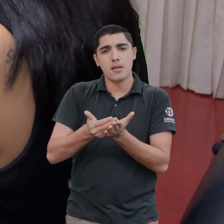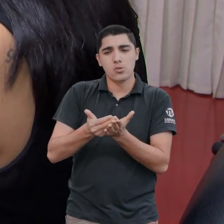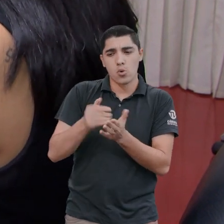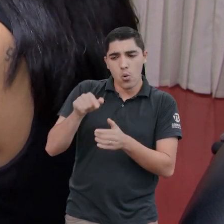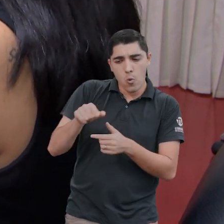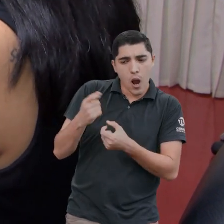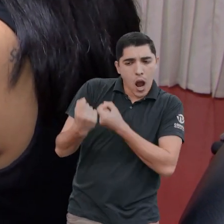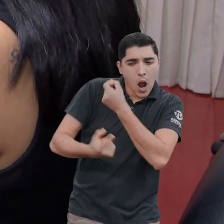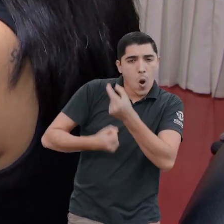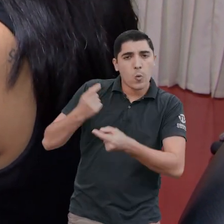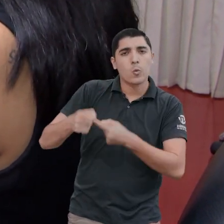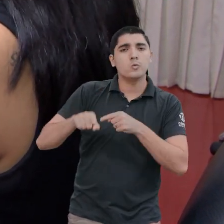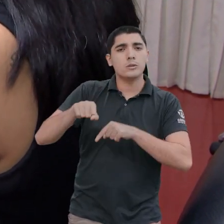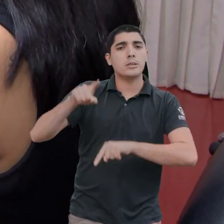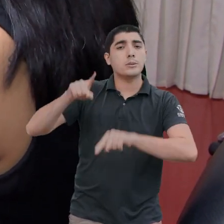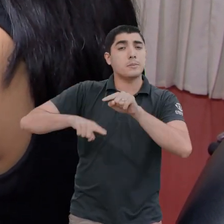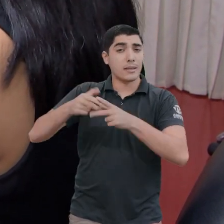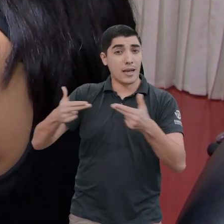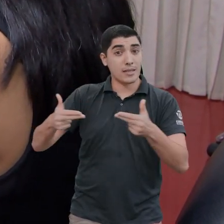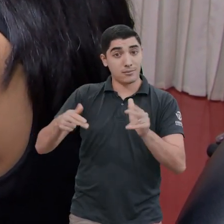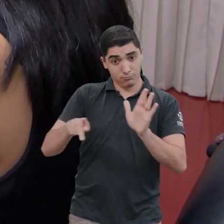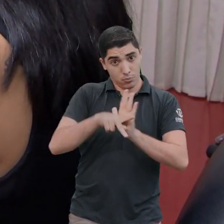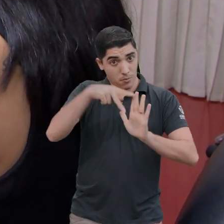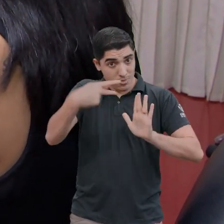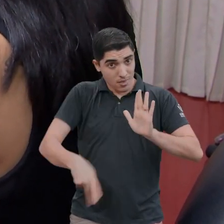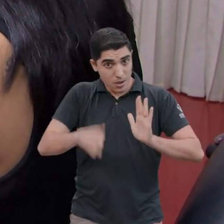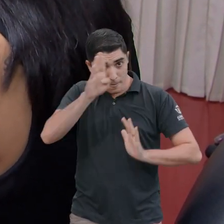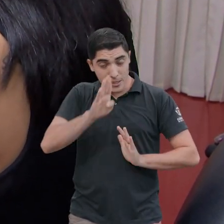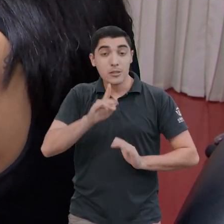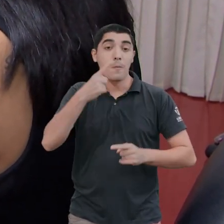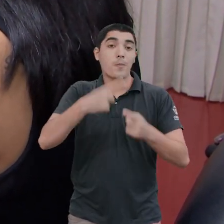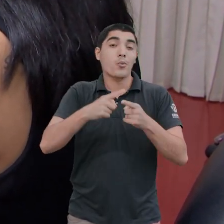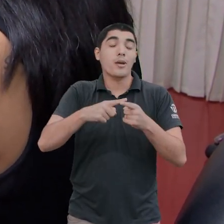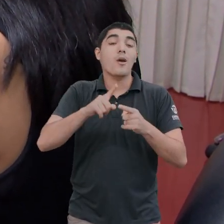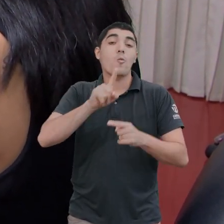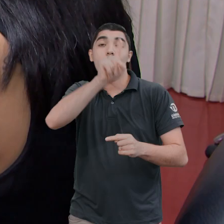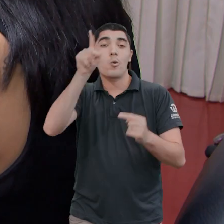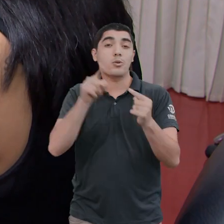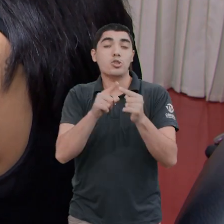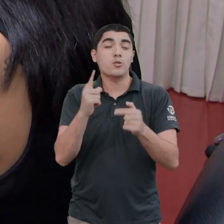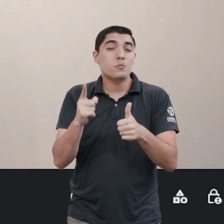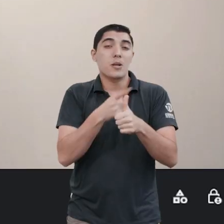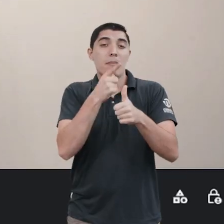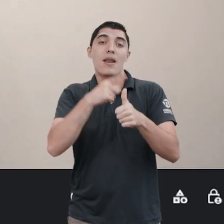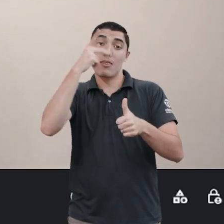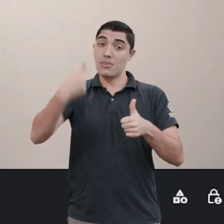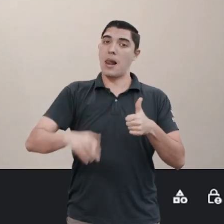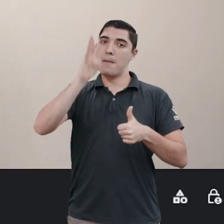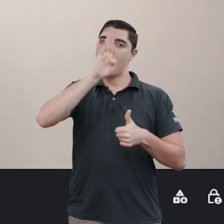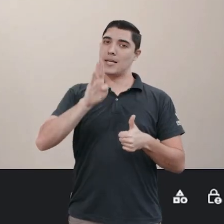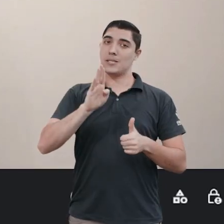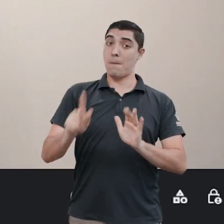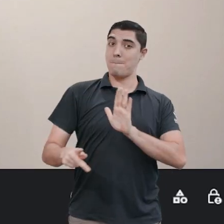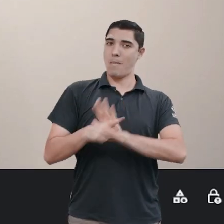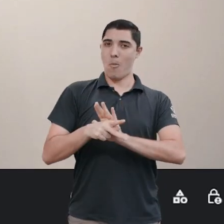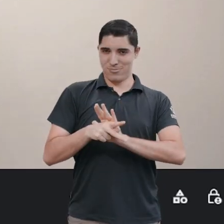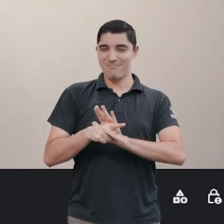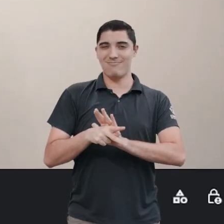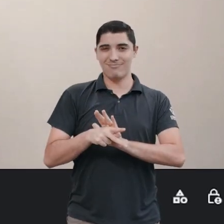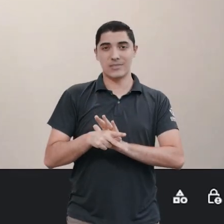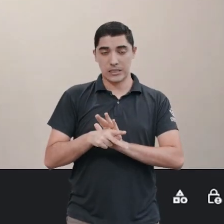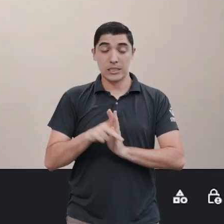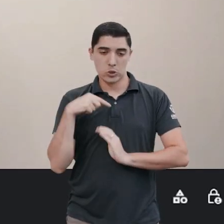alguns materiais tipicamente brasileiros, porque a brasilidade era um dos pilares da marca. E nós iniciamos com alguns